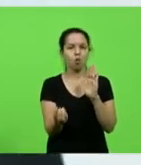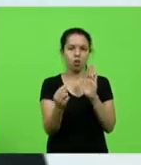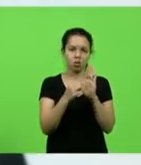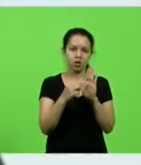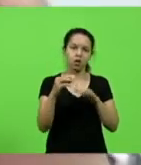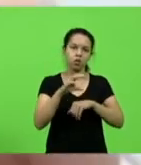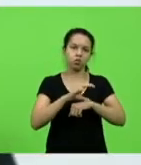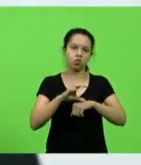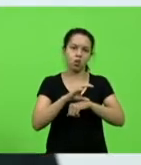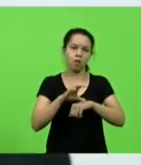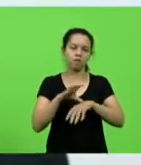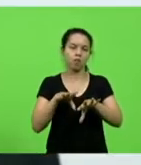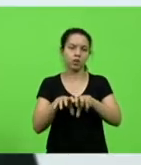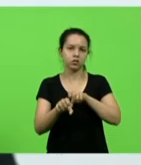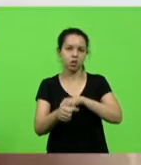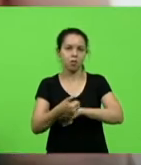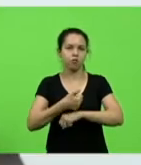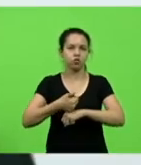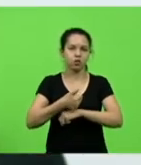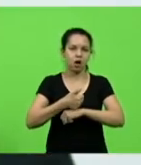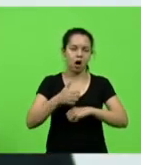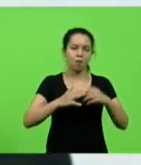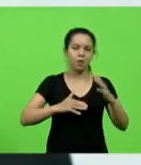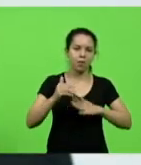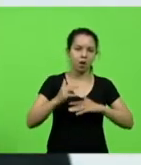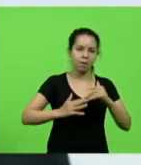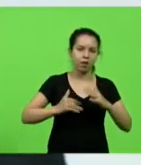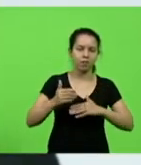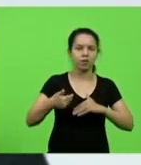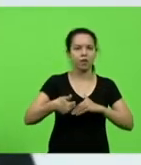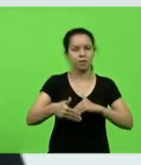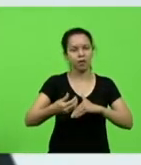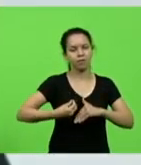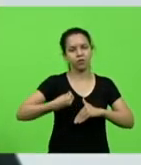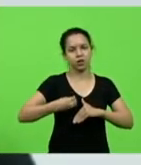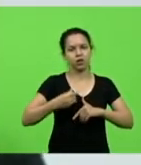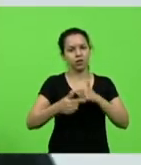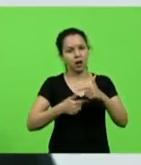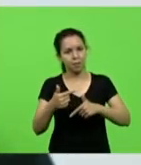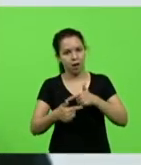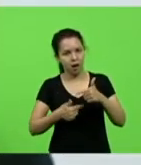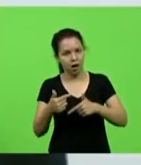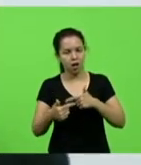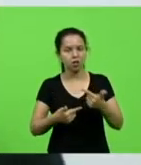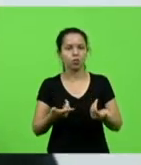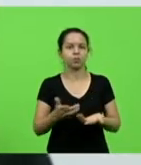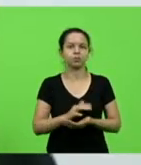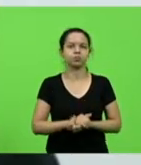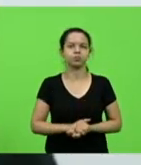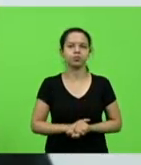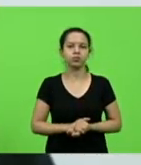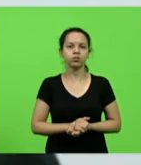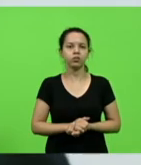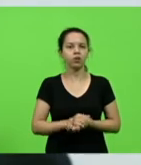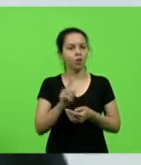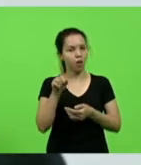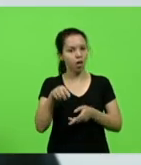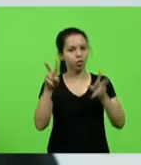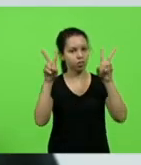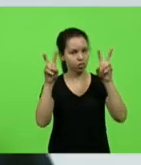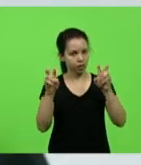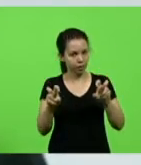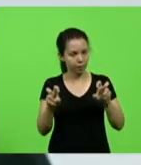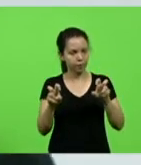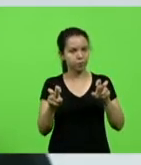formação profissional, a preparação para a vida, a preparação para o trabalho e por aí vai. Então, esse é um tema, meus queridos colegas e deputada